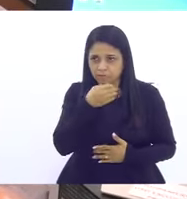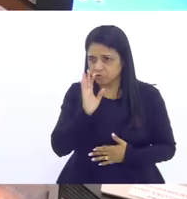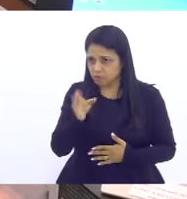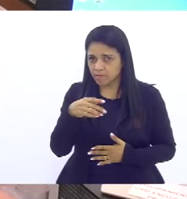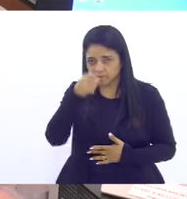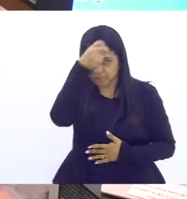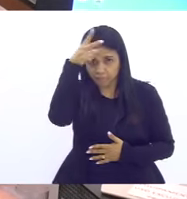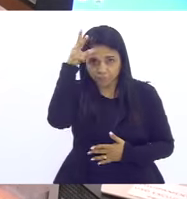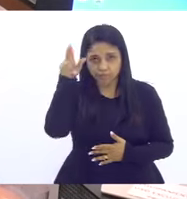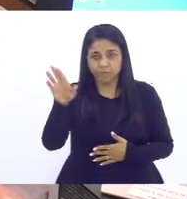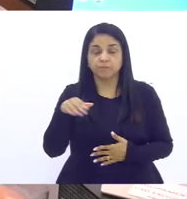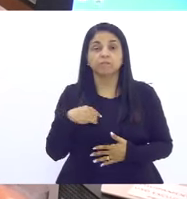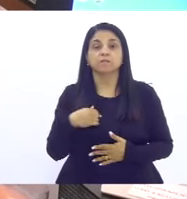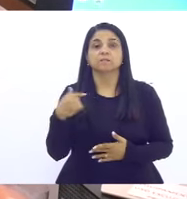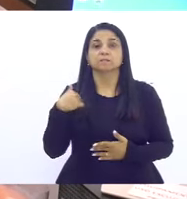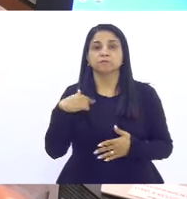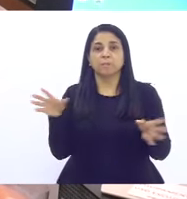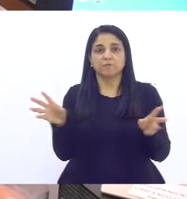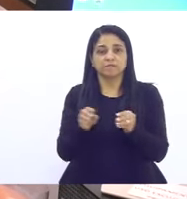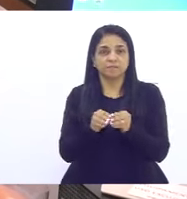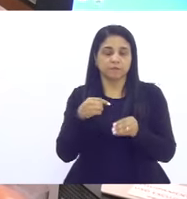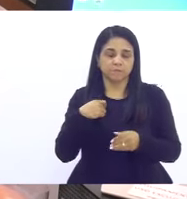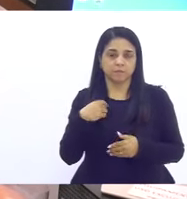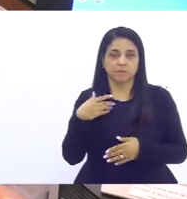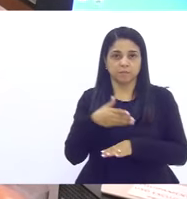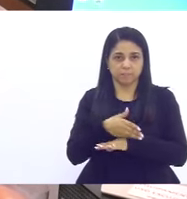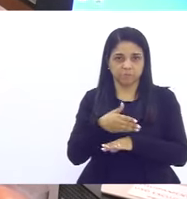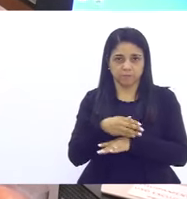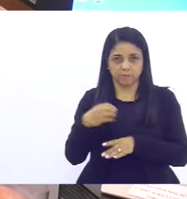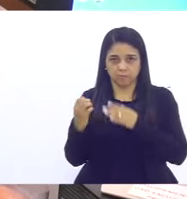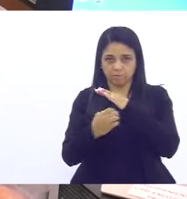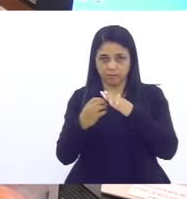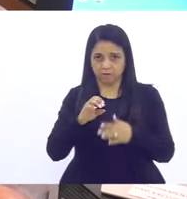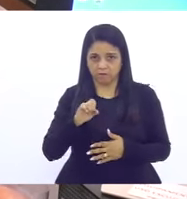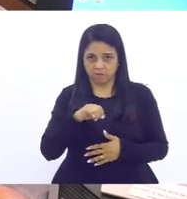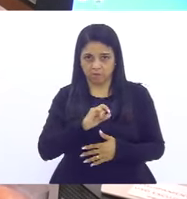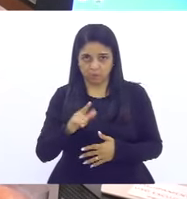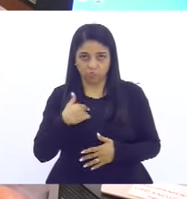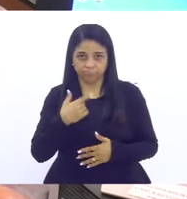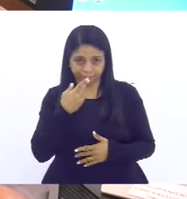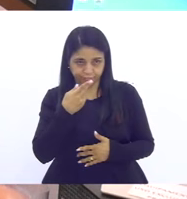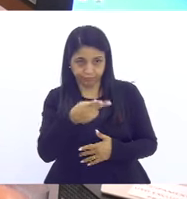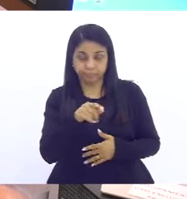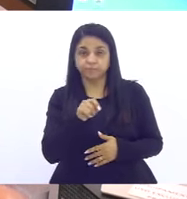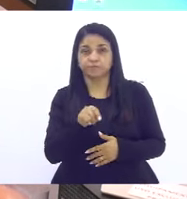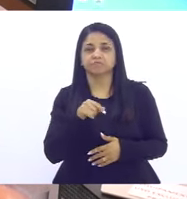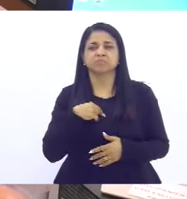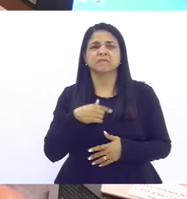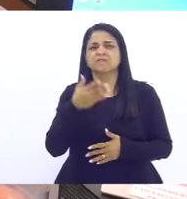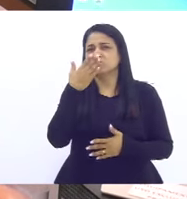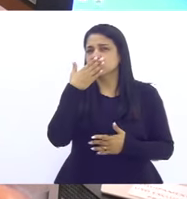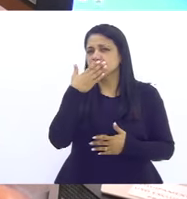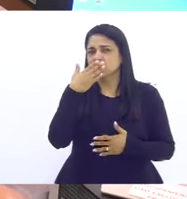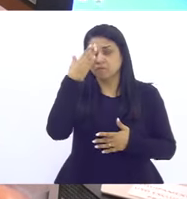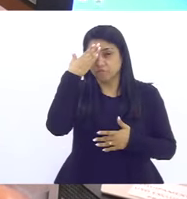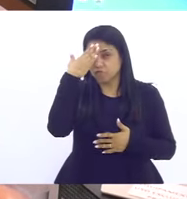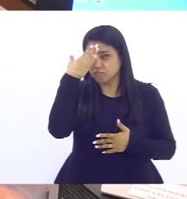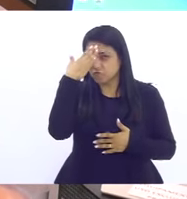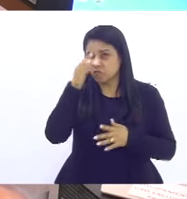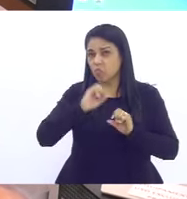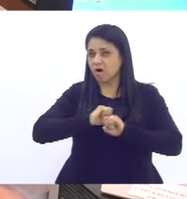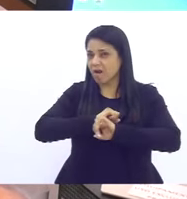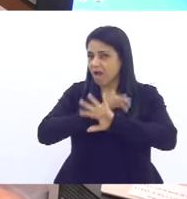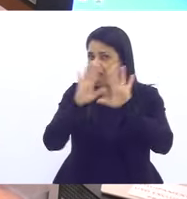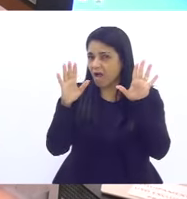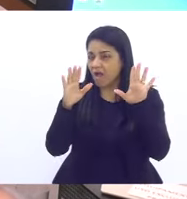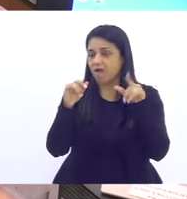para encerrar minha participação aqui com relação a Enel, eu acho que ficou muito claro que o problema é crônico, é estrutural, é